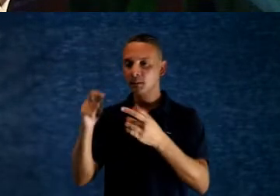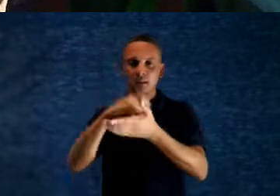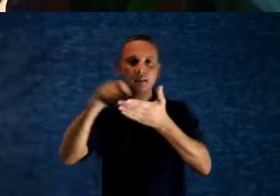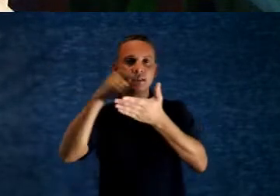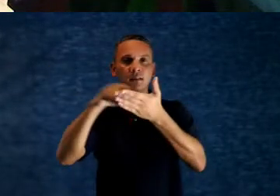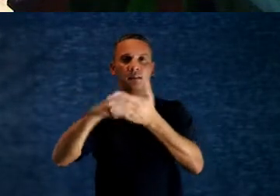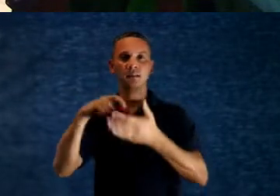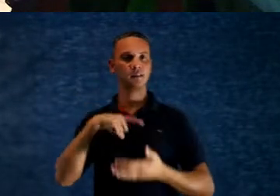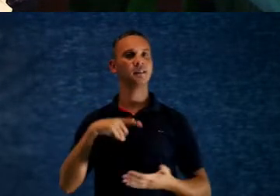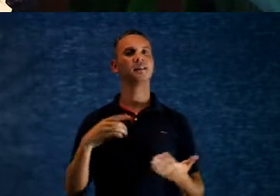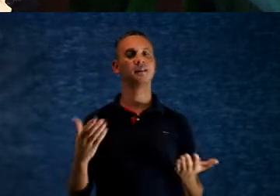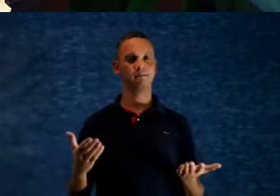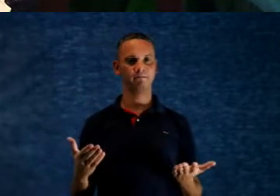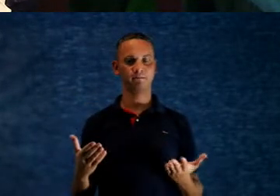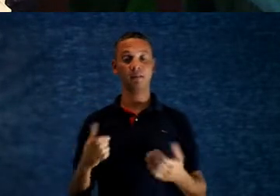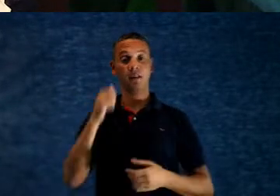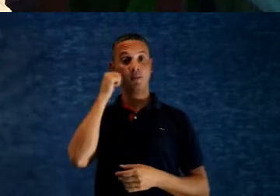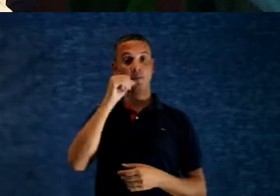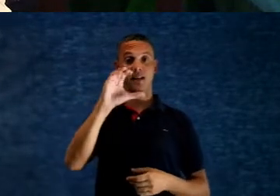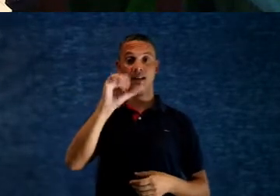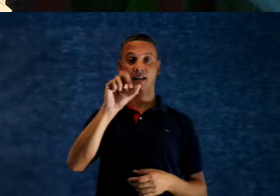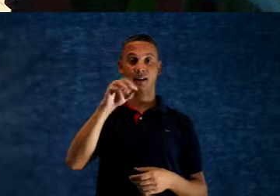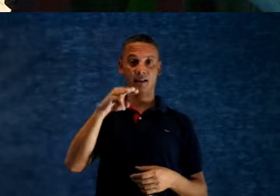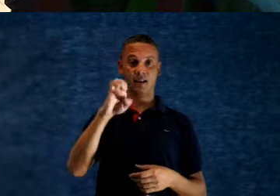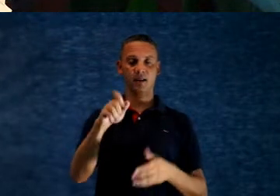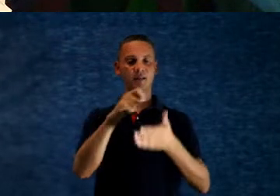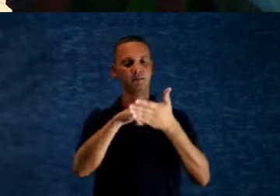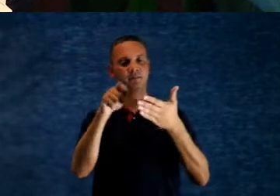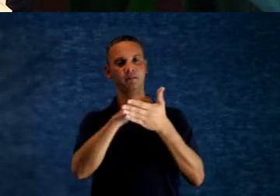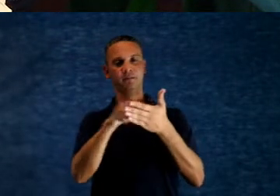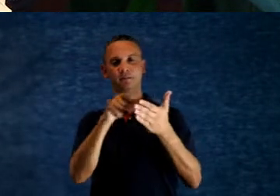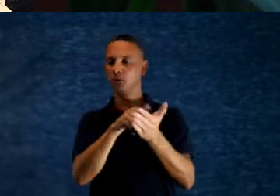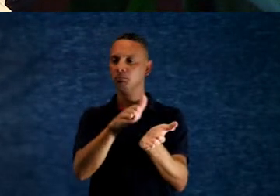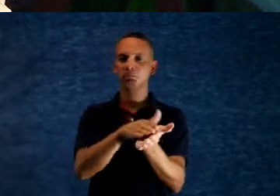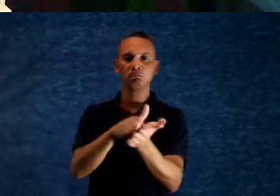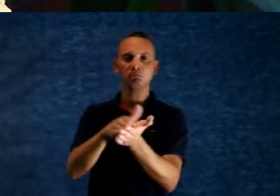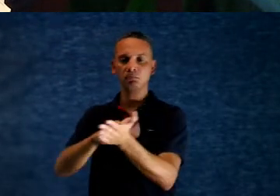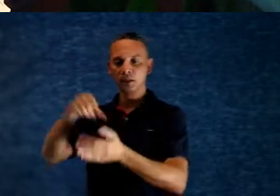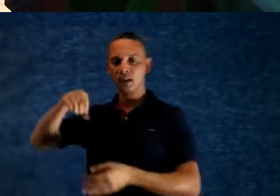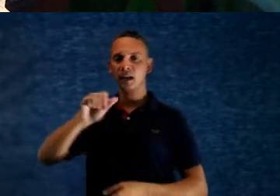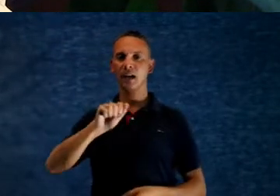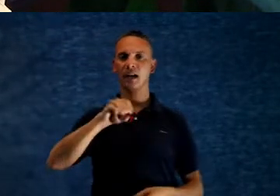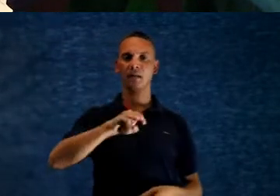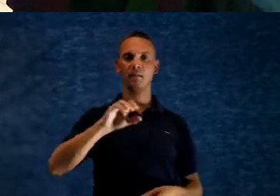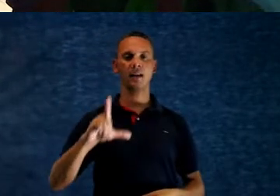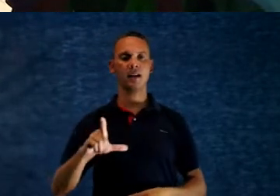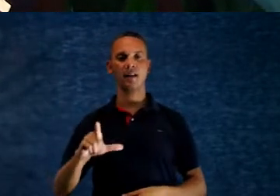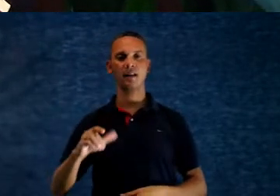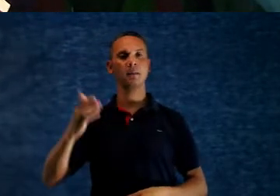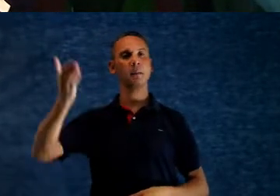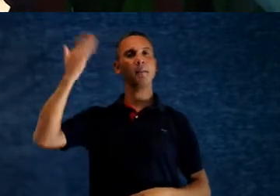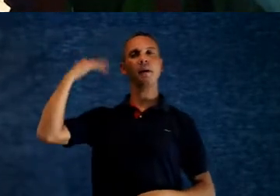escrita. Ao fazê-lo, Carmen Schneider presta sua homenagem aos valores da Academia Mineira, de seu